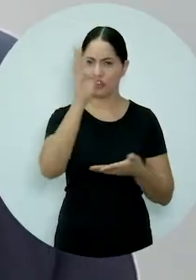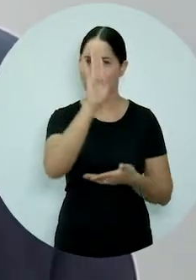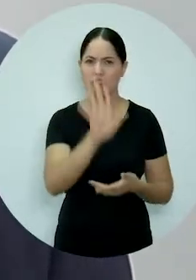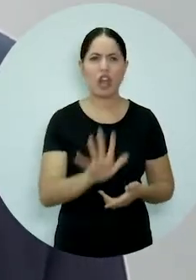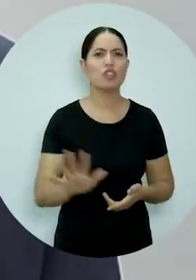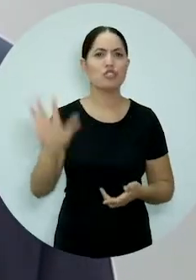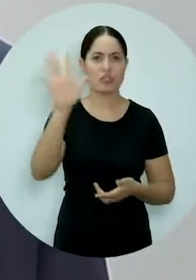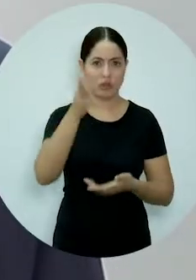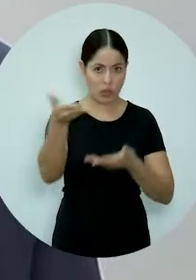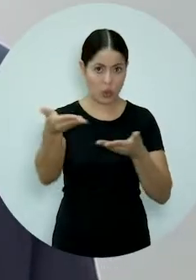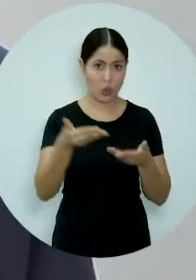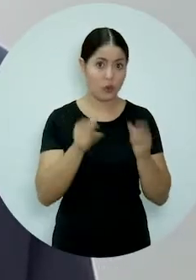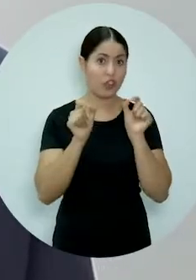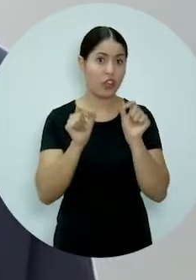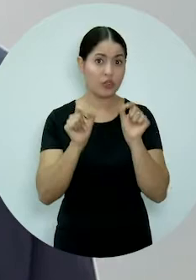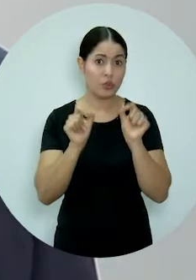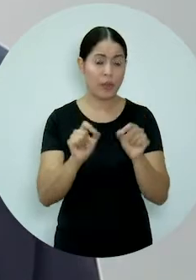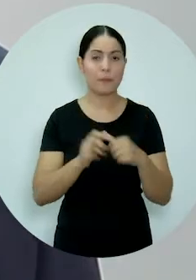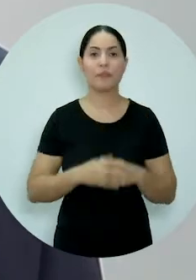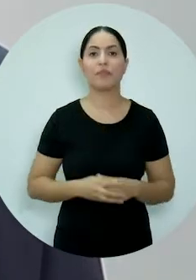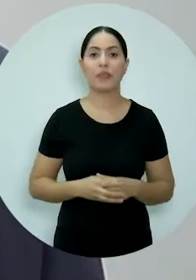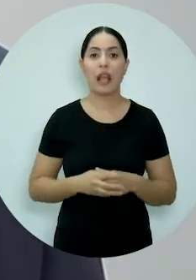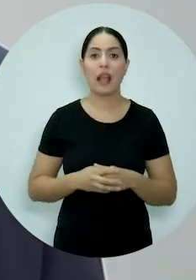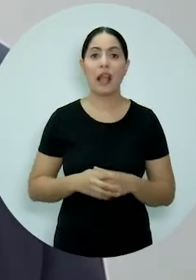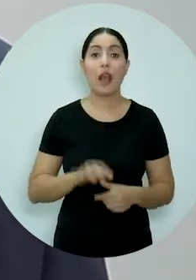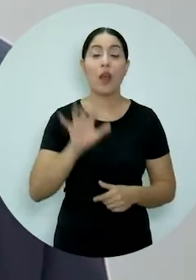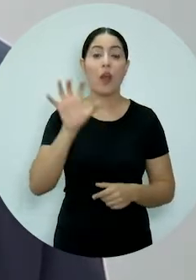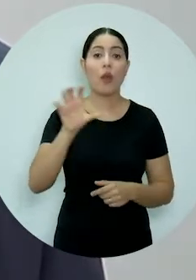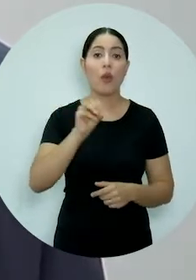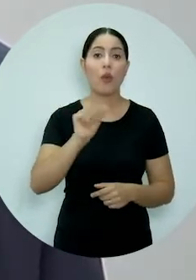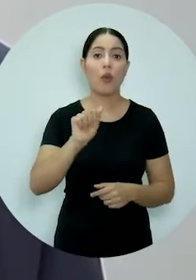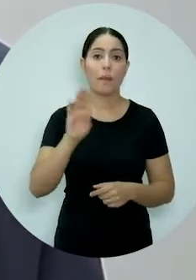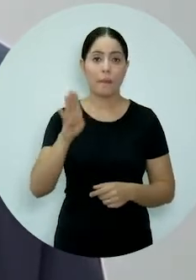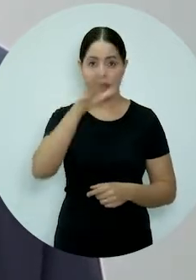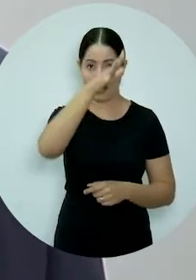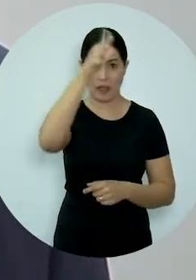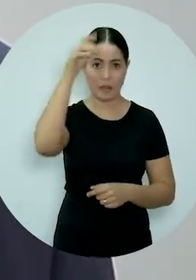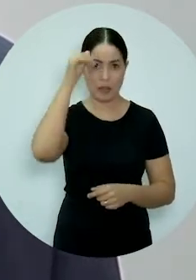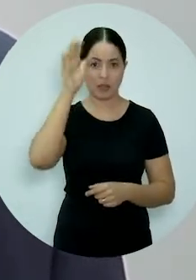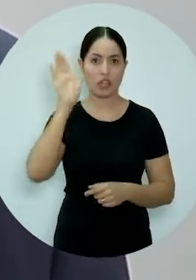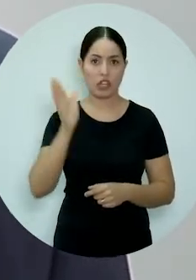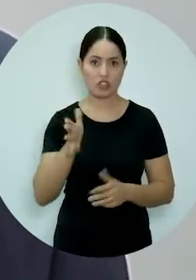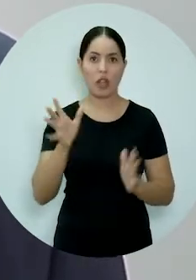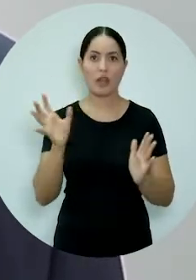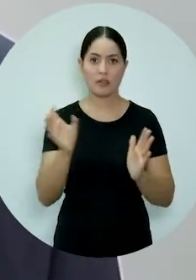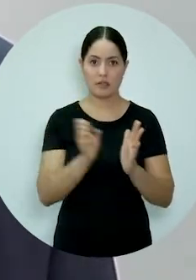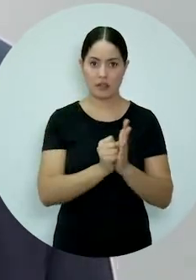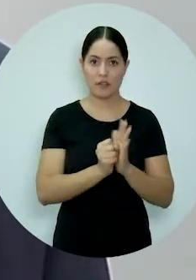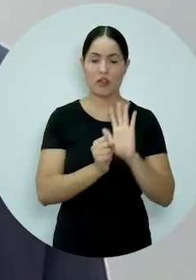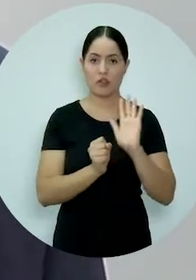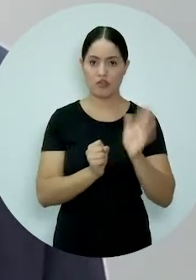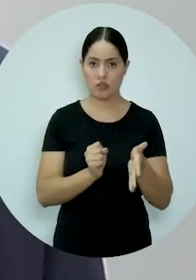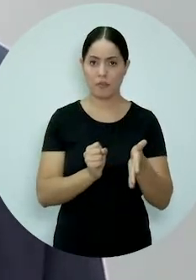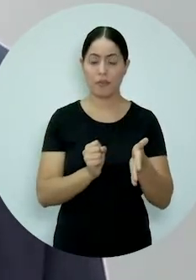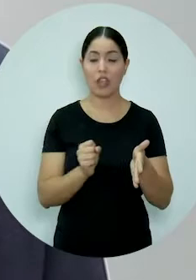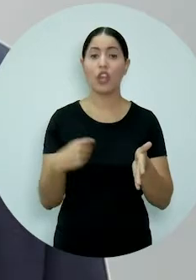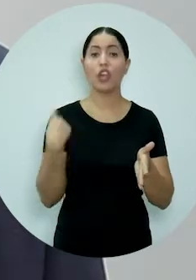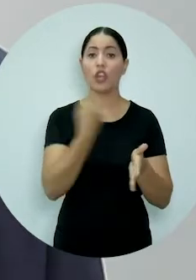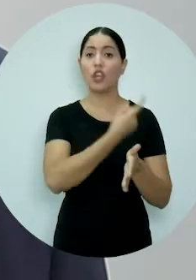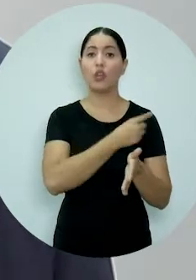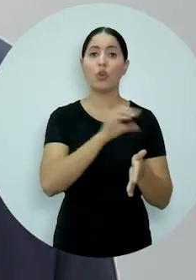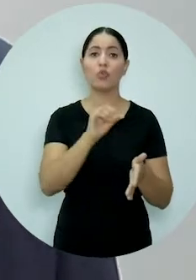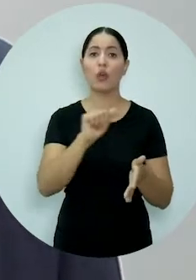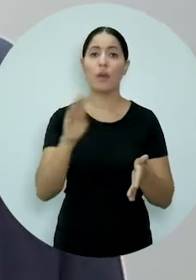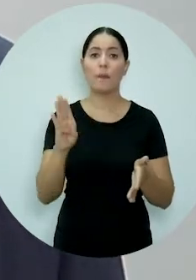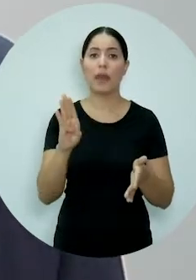convite nacionalmente, o destaque que a OAB do Amazonas se inscreveu e o Conselho Federal, a nossa OAB Nacional,